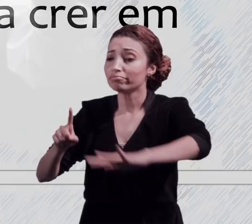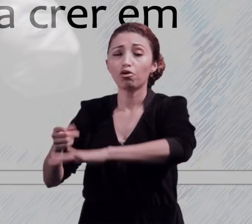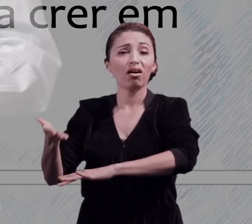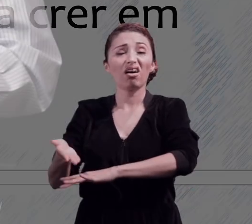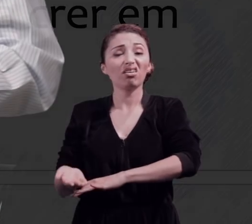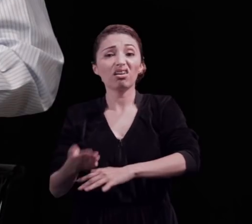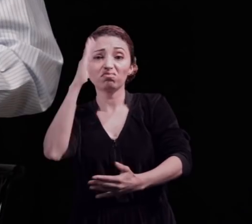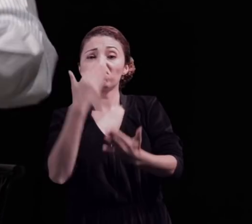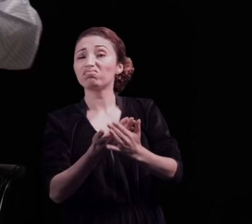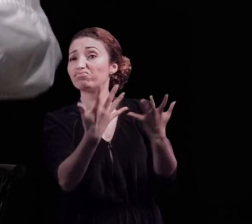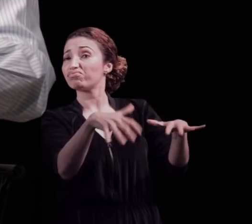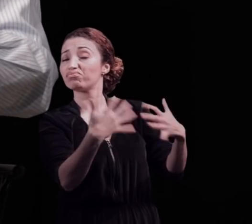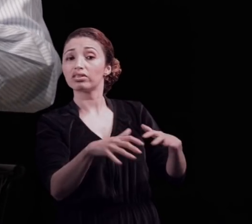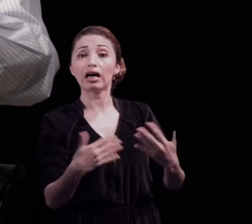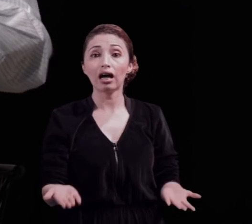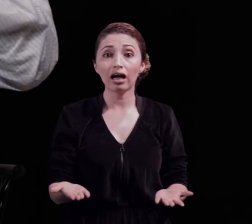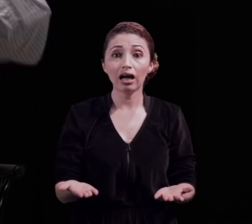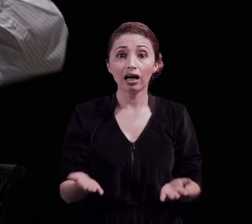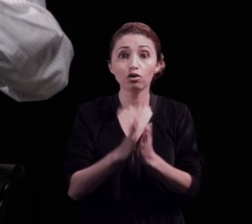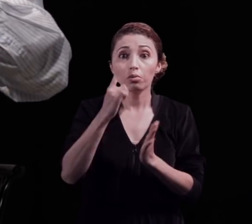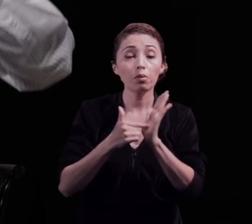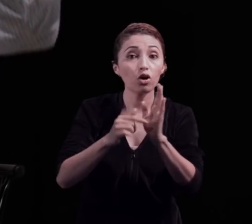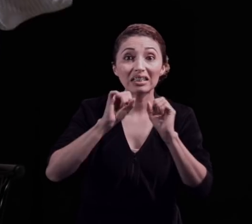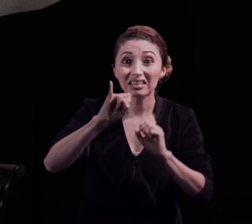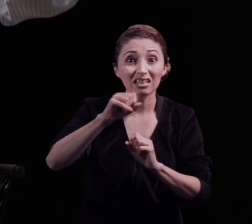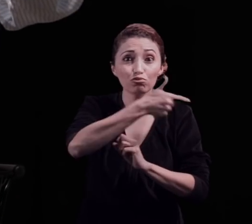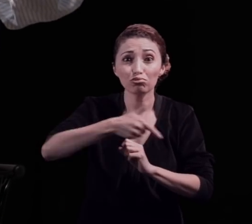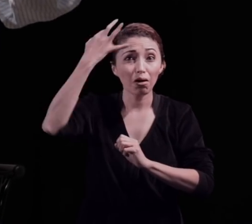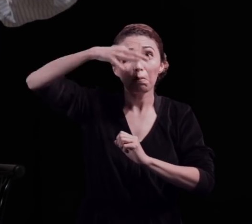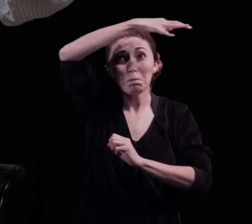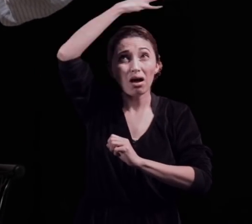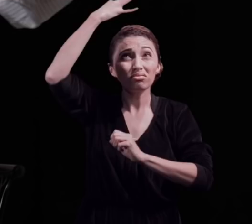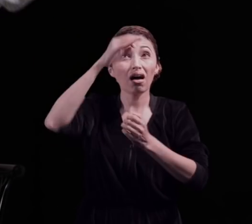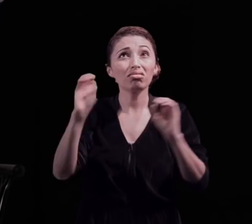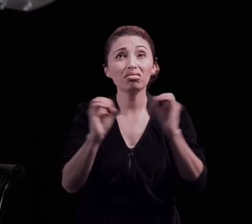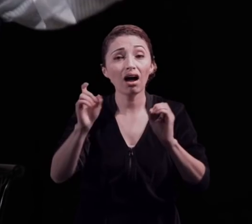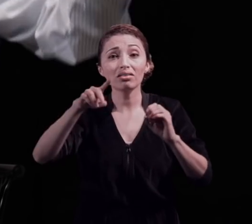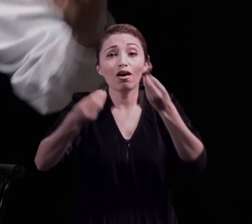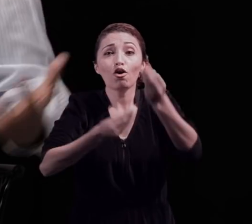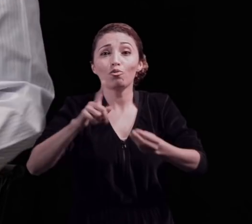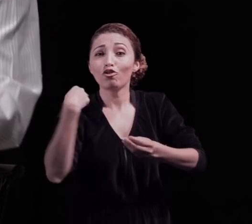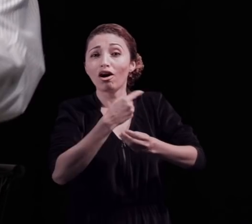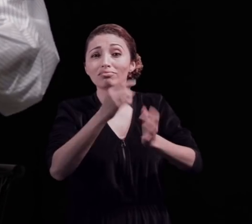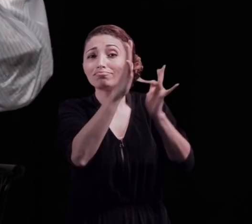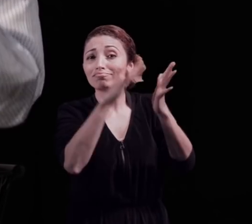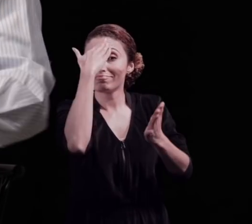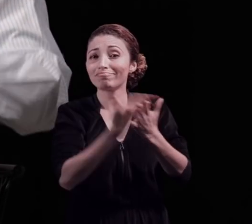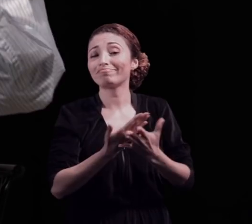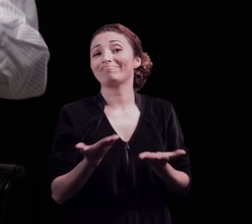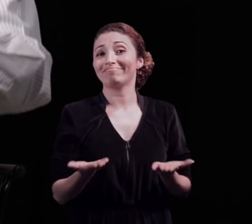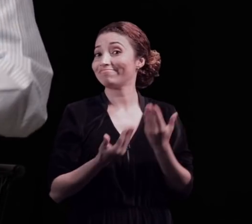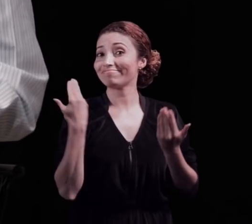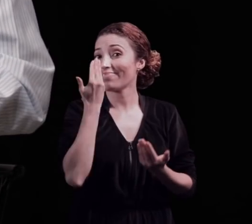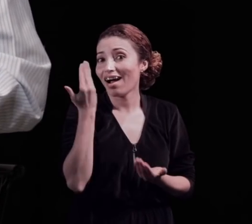em mim. Ele está dizendo que eu e você não creríamos em Jesus se não houvesse uma ação